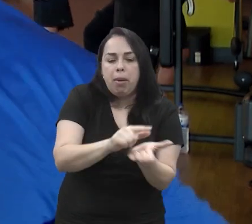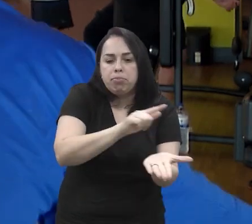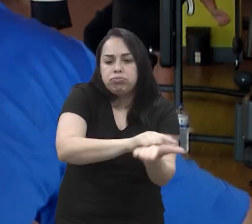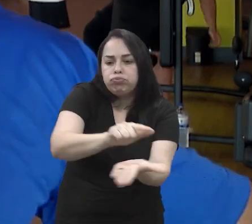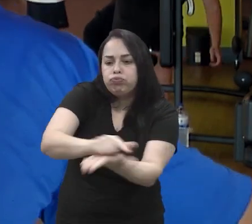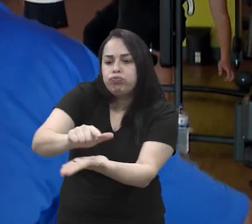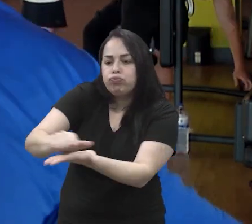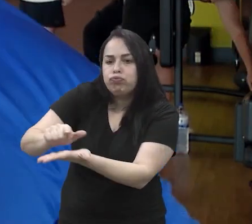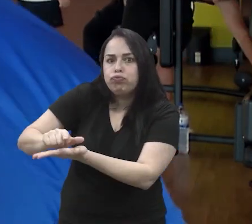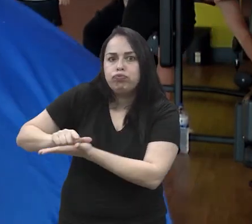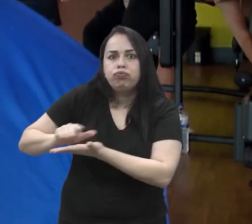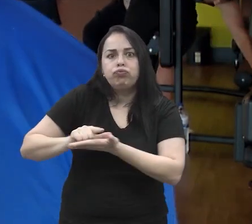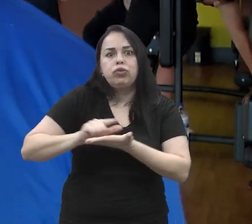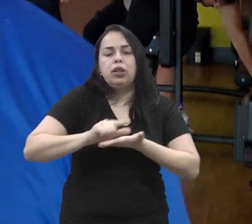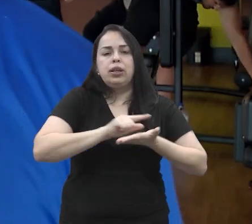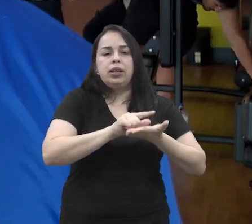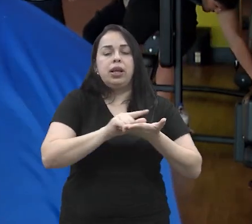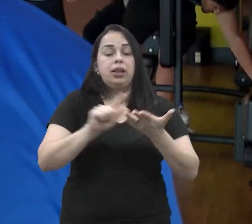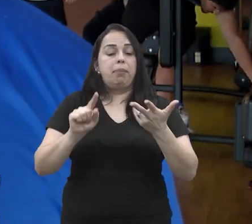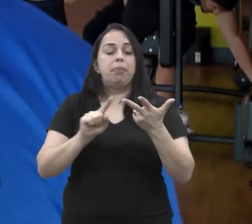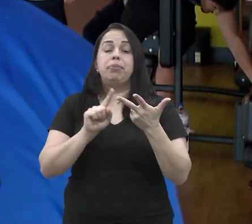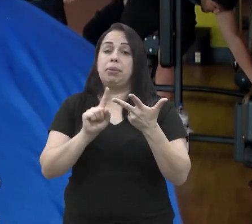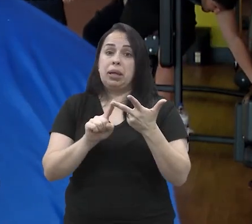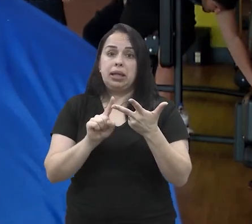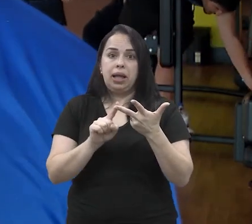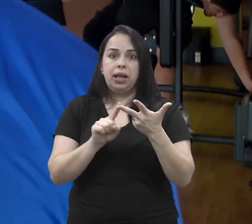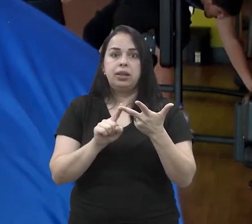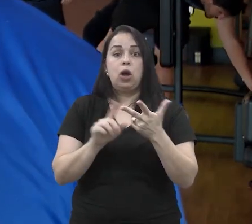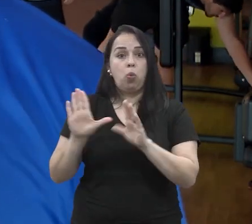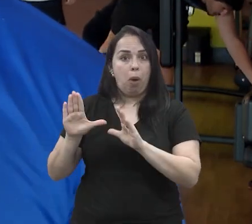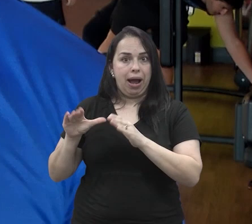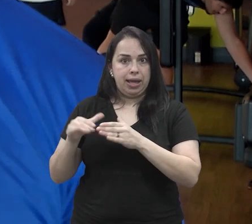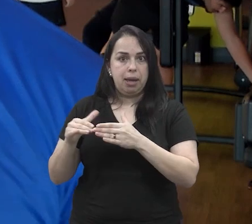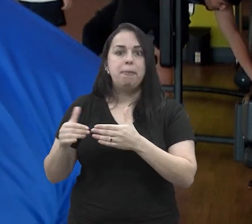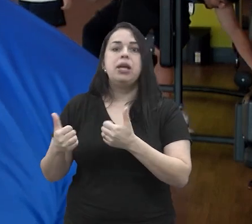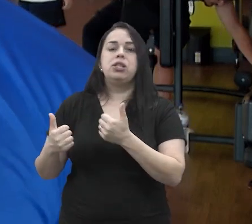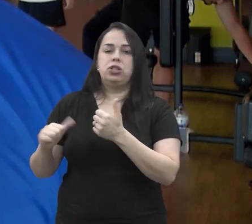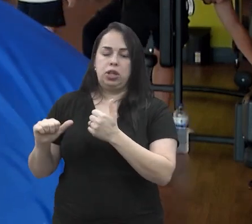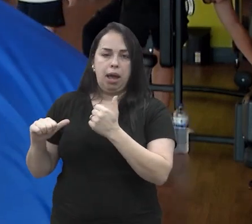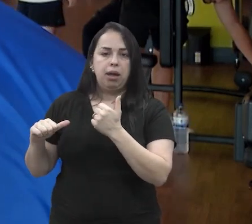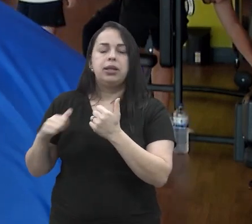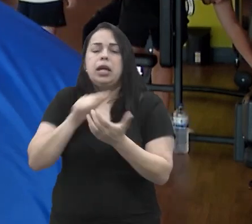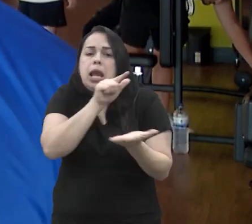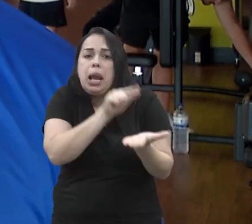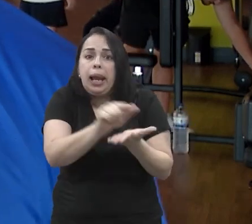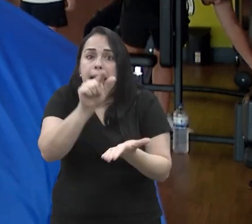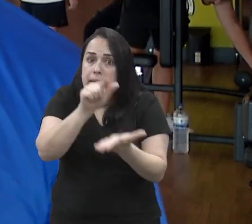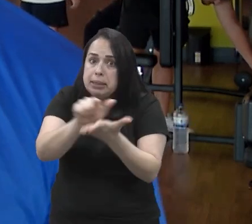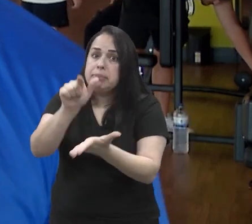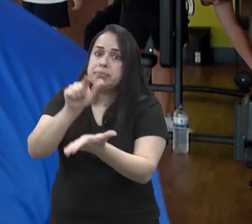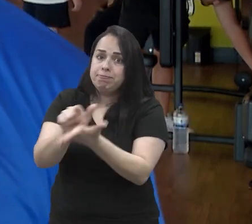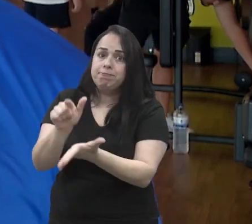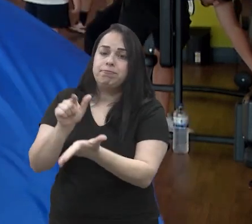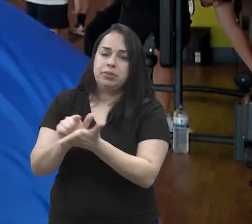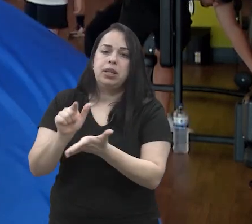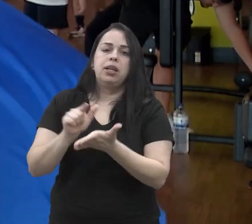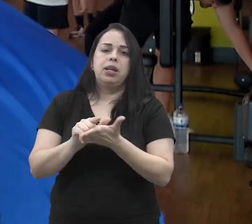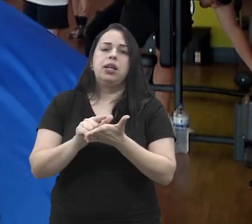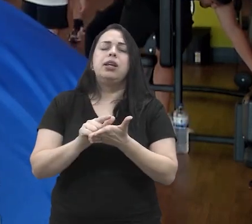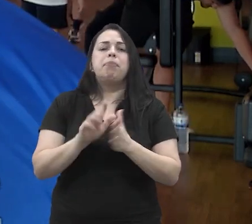toalhinhas que a gente coloca, paninho para usar, e tem um apoio da equipe de limpeza da academia,